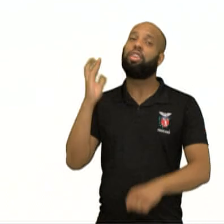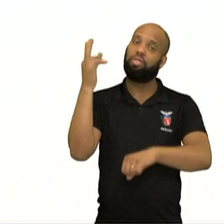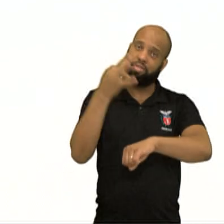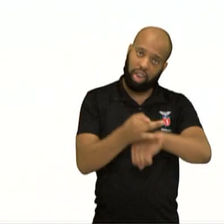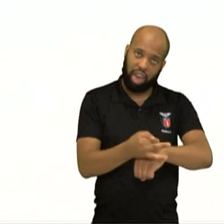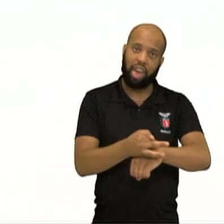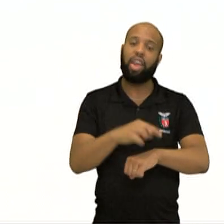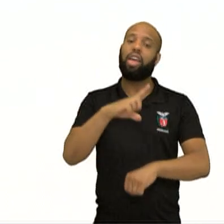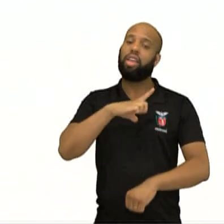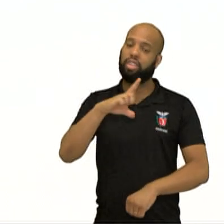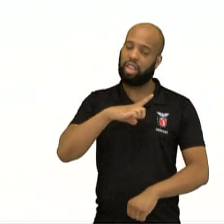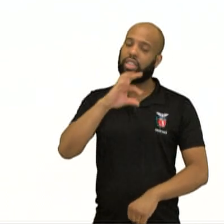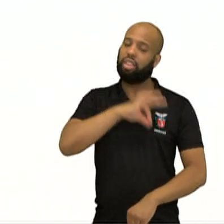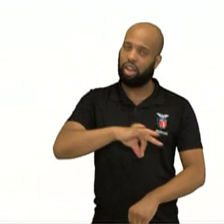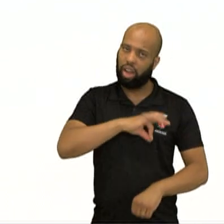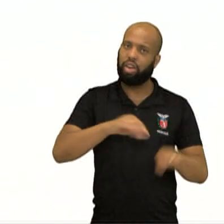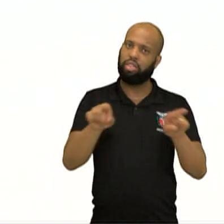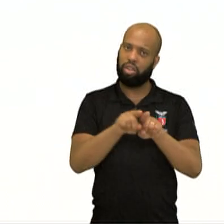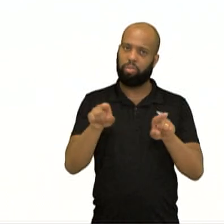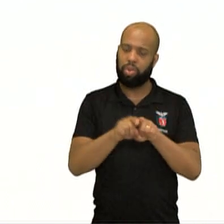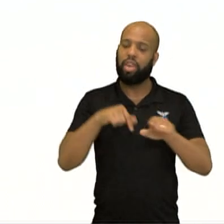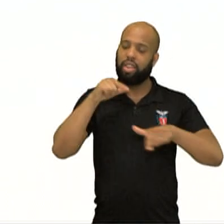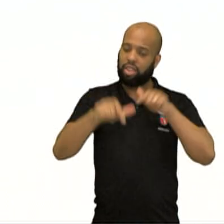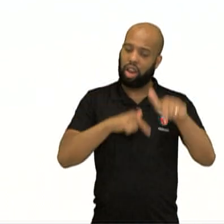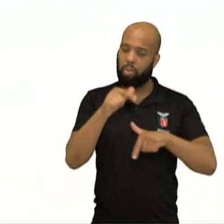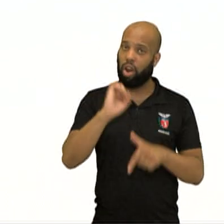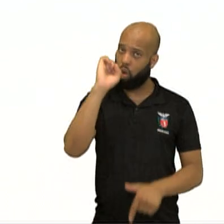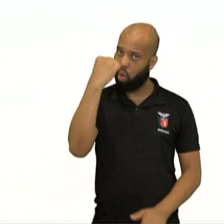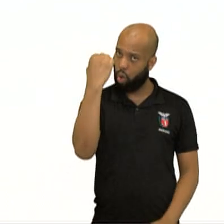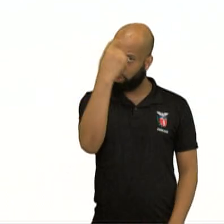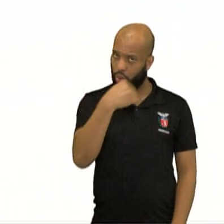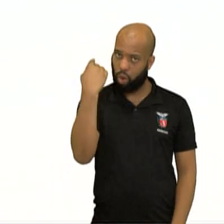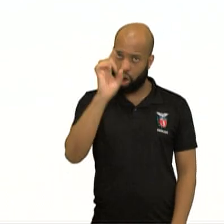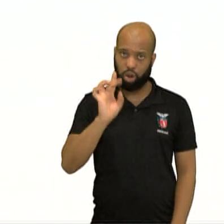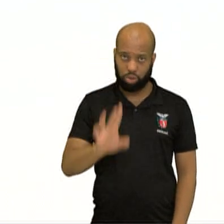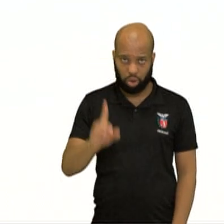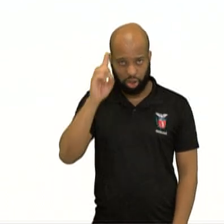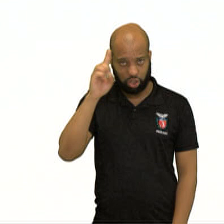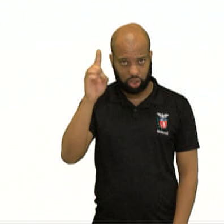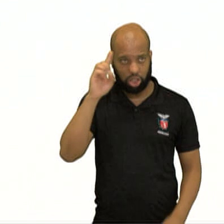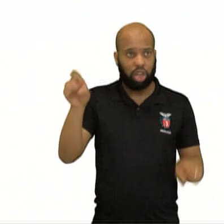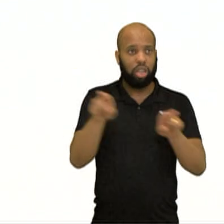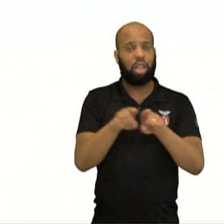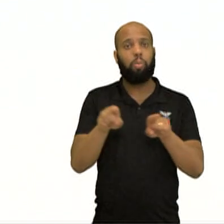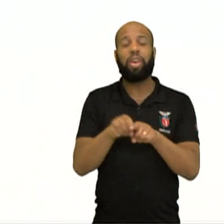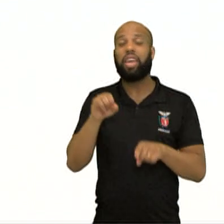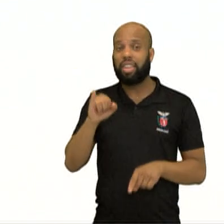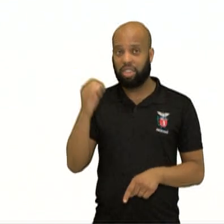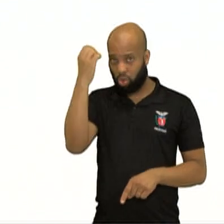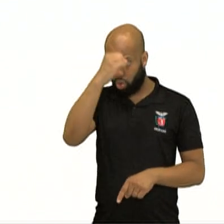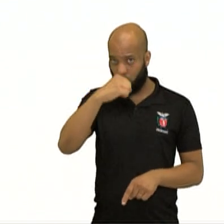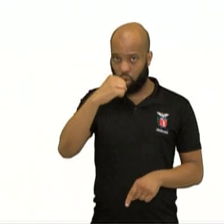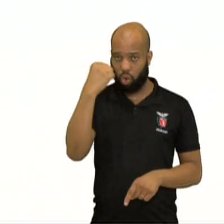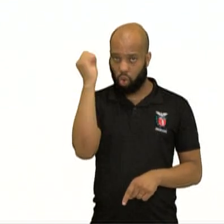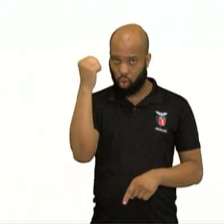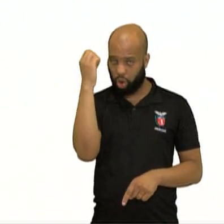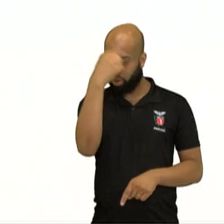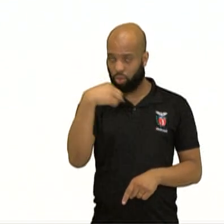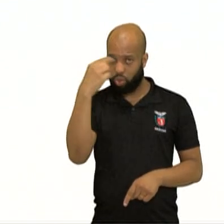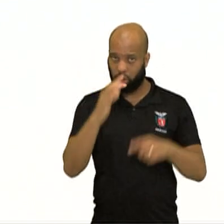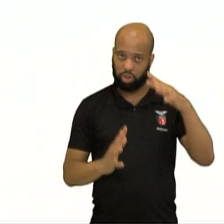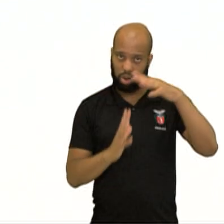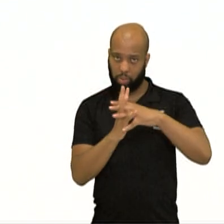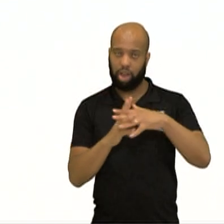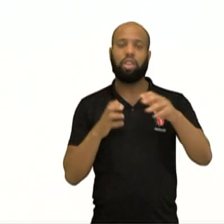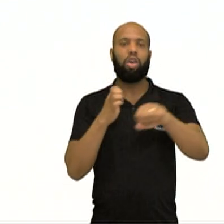férias remuneradas, jornada de 8 horas diárias e consequente hora extra depois, permissão